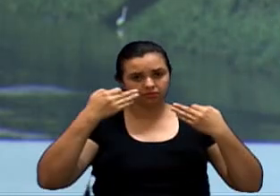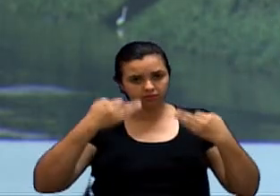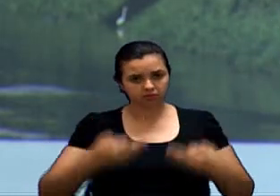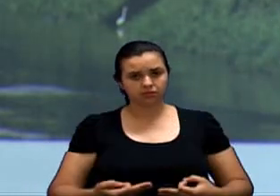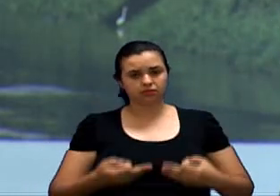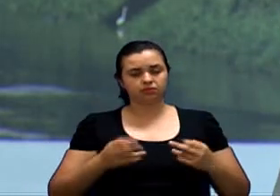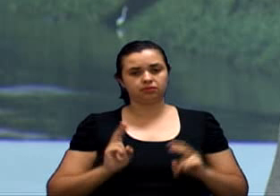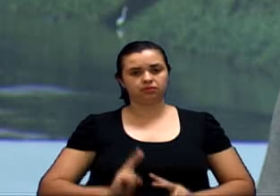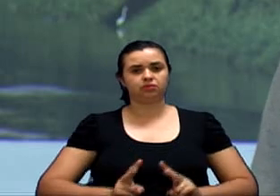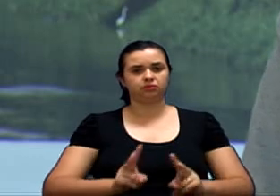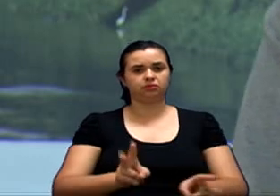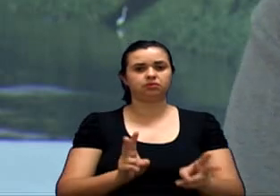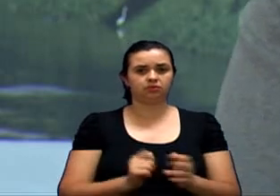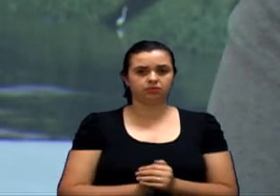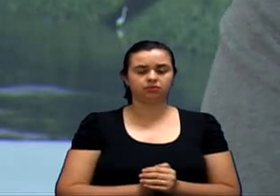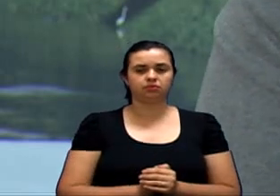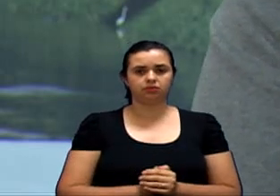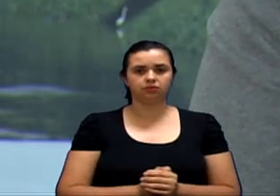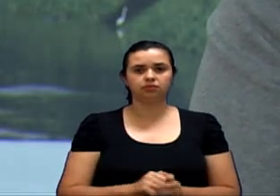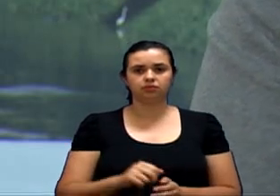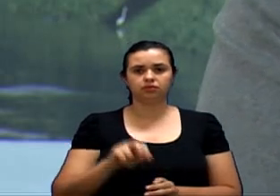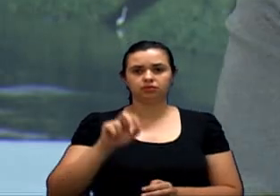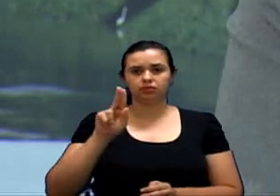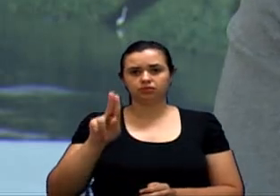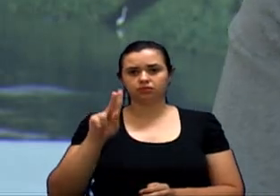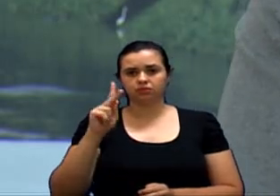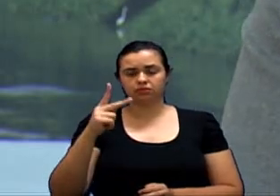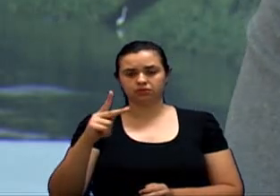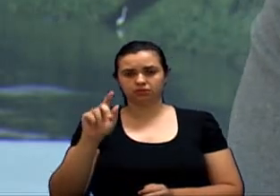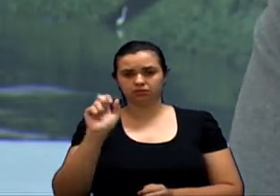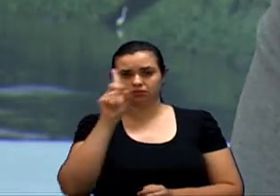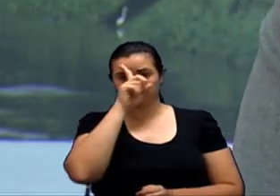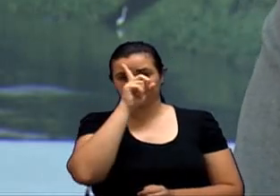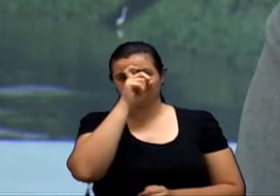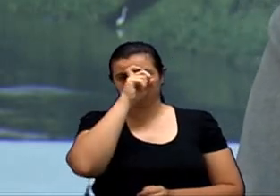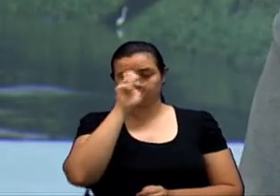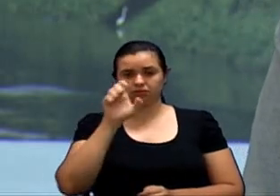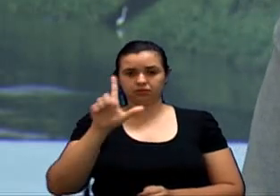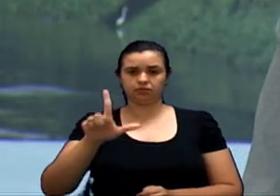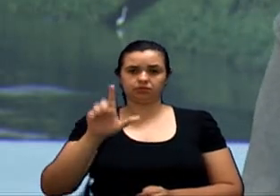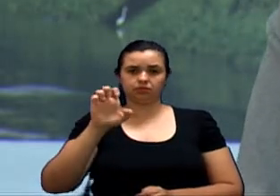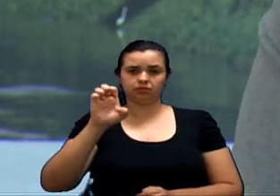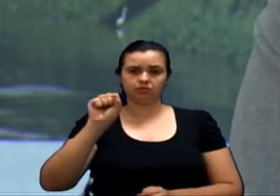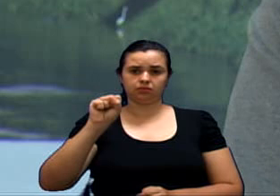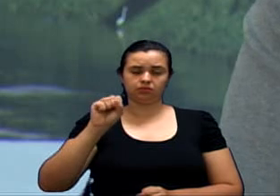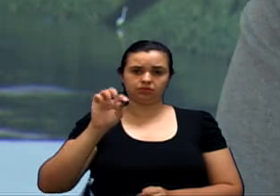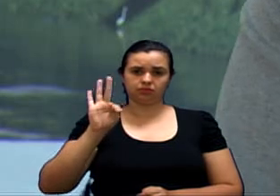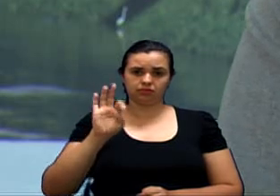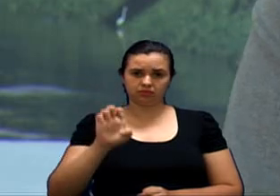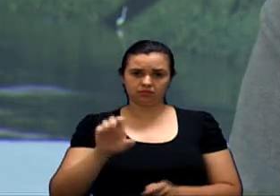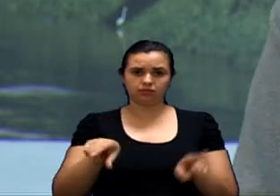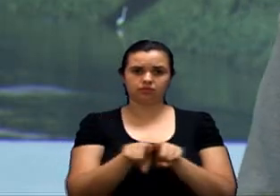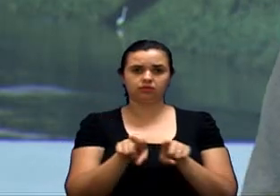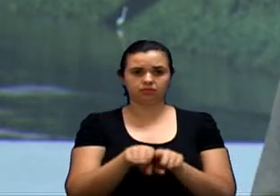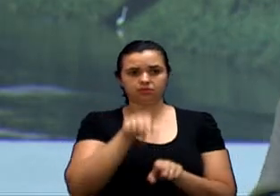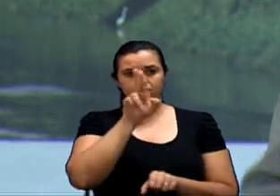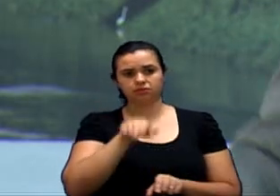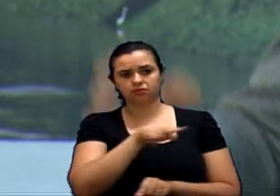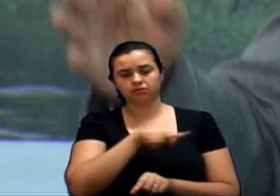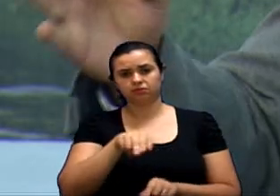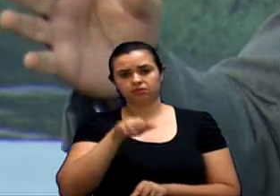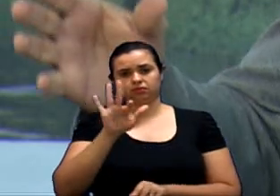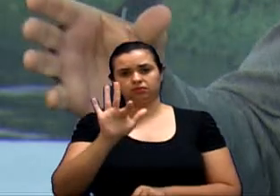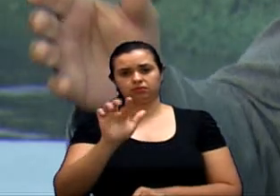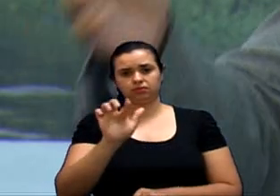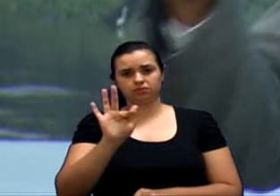que a UPH Zona Leste, através da Santa Casa de Misericórdia, através do Padre Flávio, ela faz essa